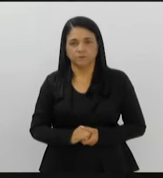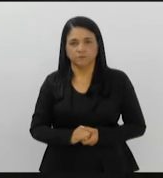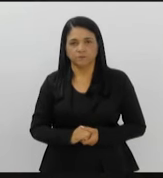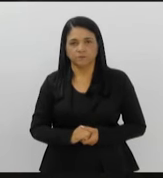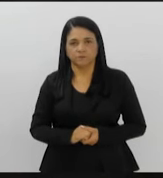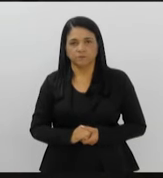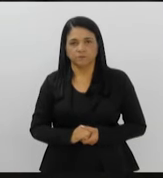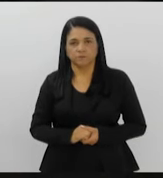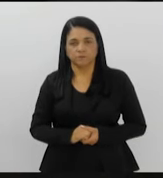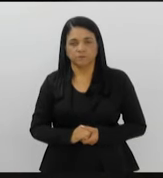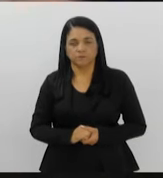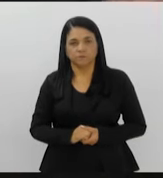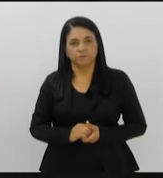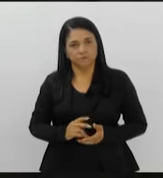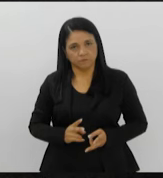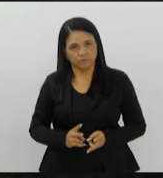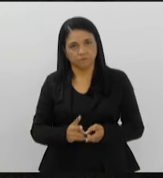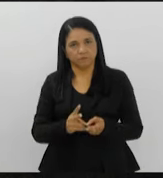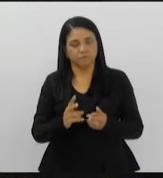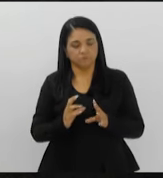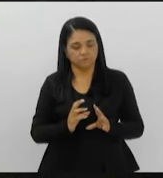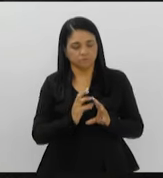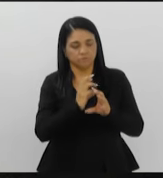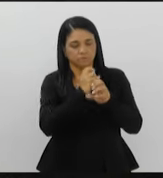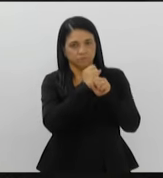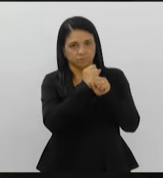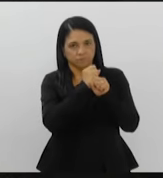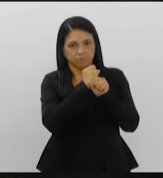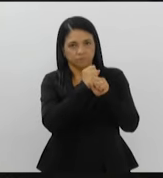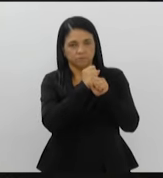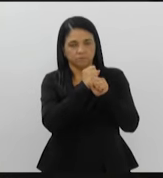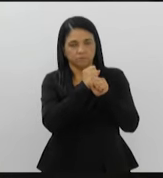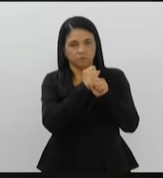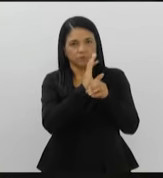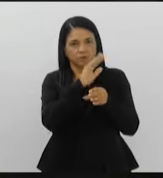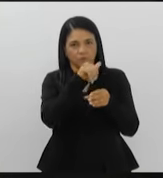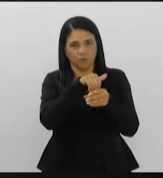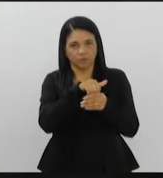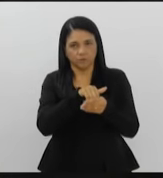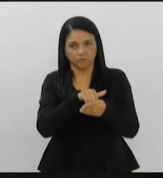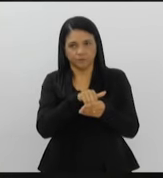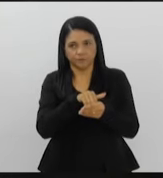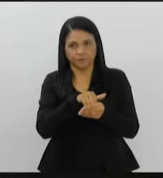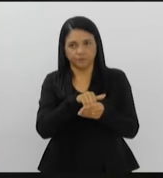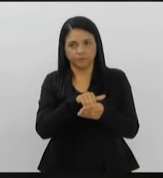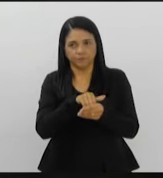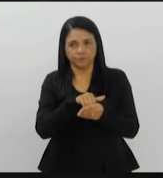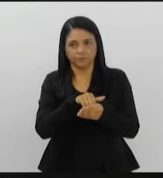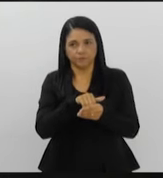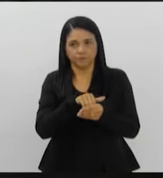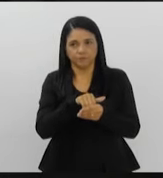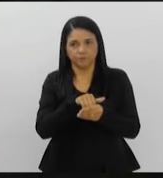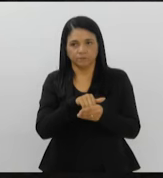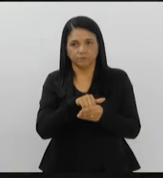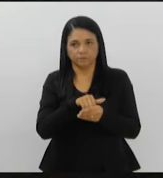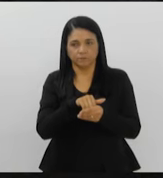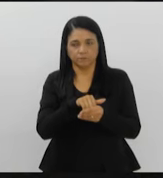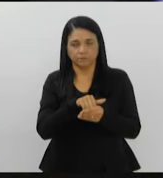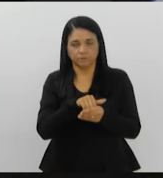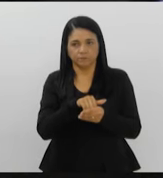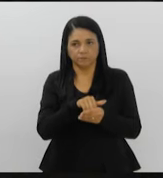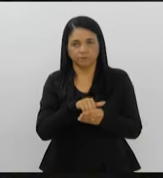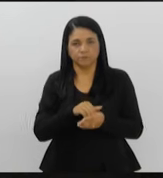Vamos proceder agora à contagem de voto. É, conta aqui.